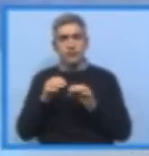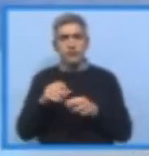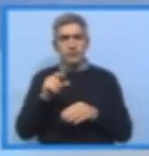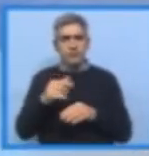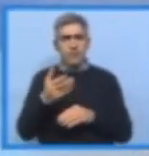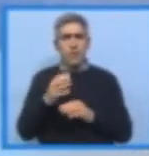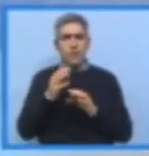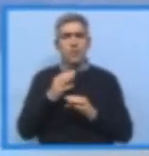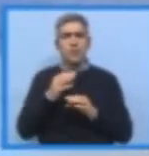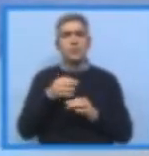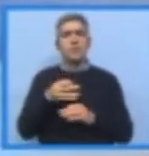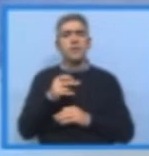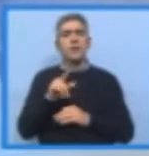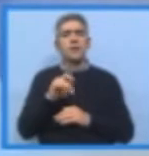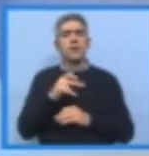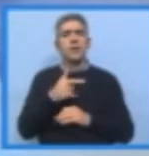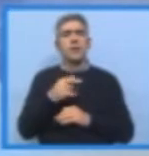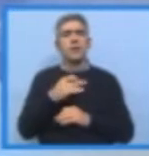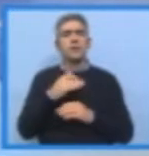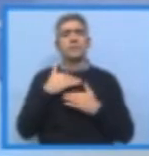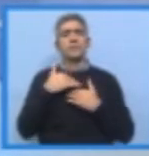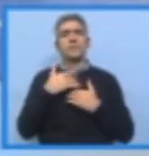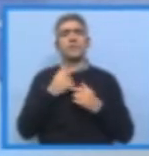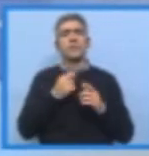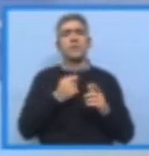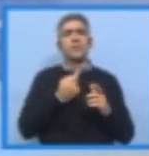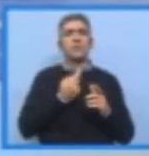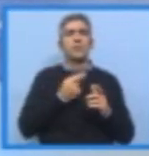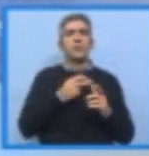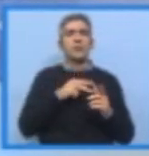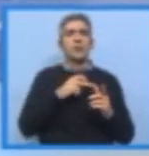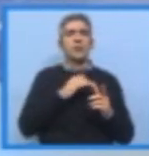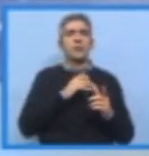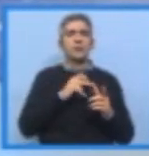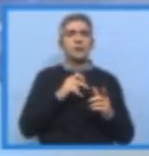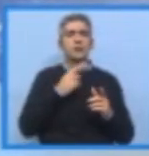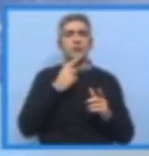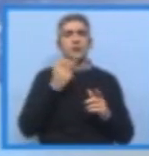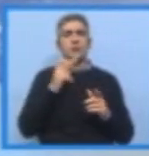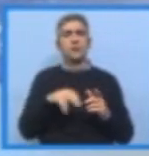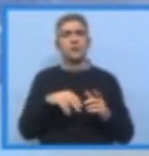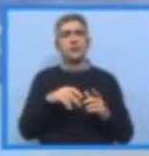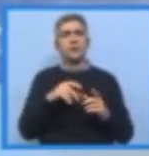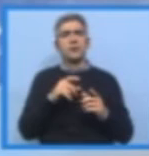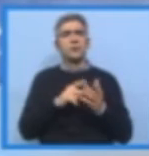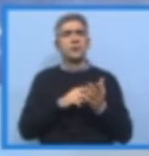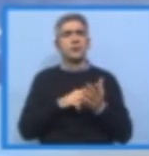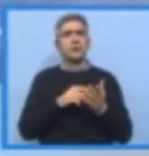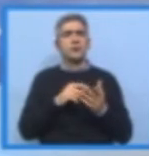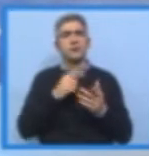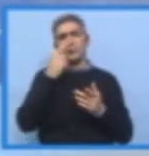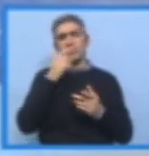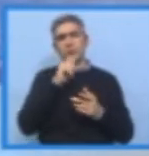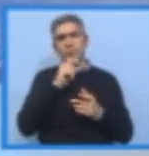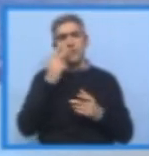para que a eutanásia não surja como algo que seja necessário e que a pessoa